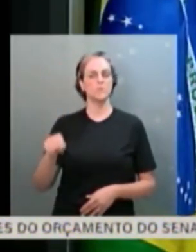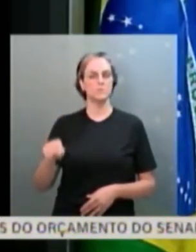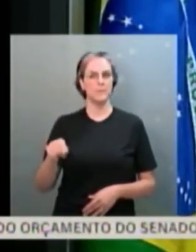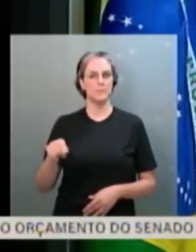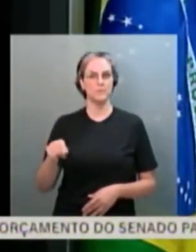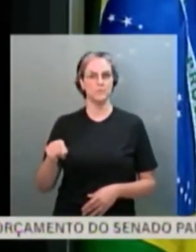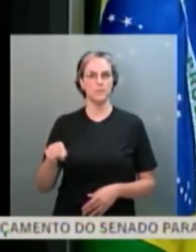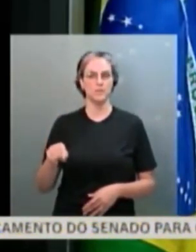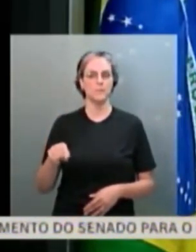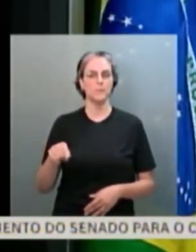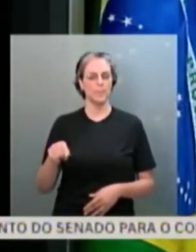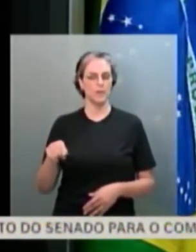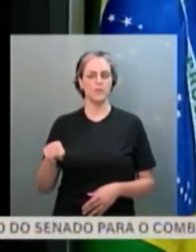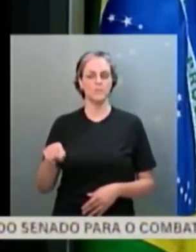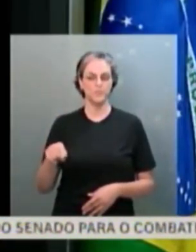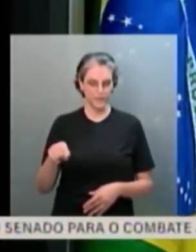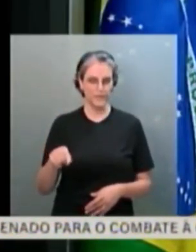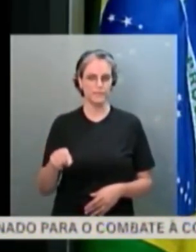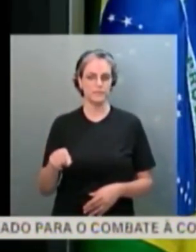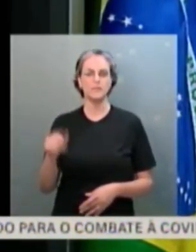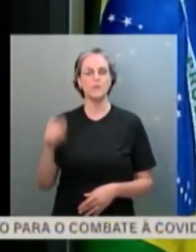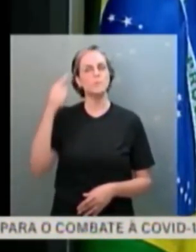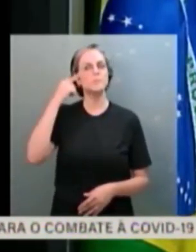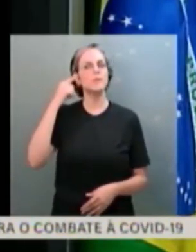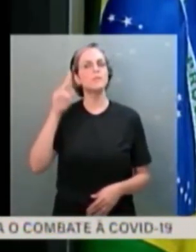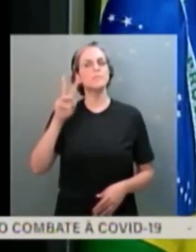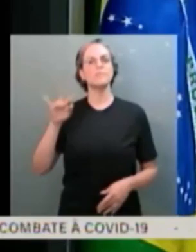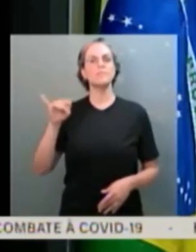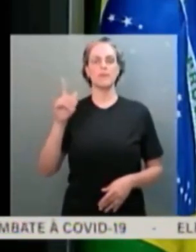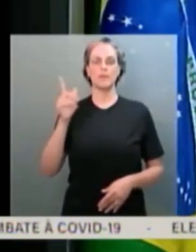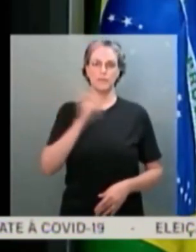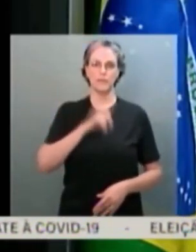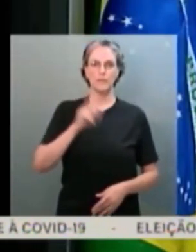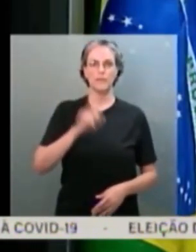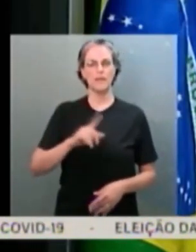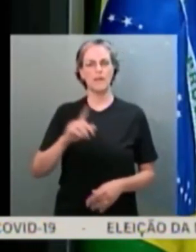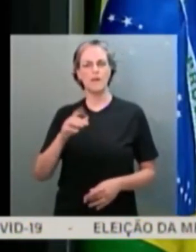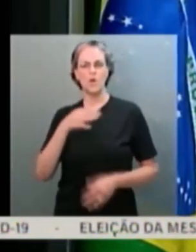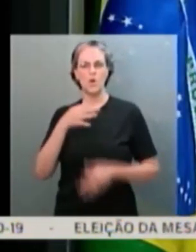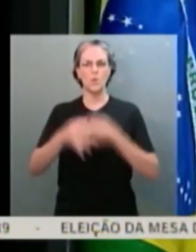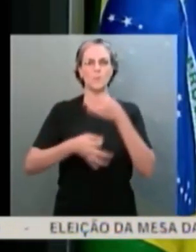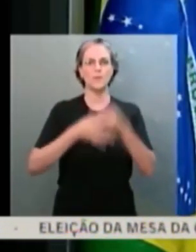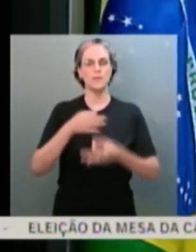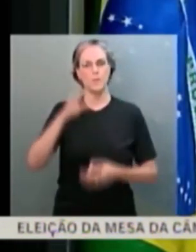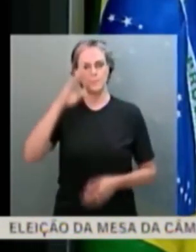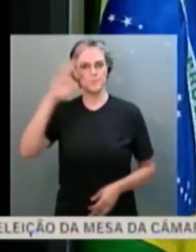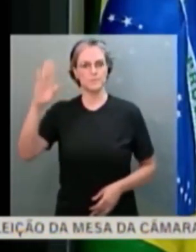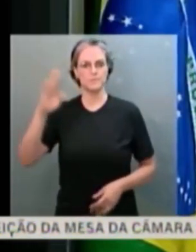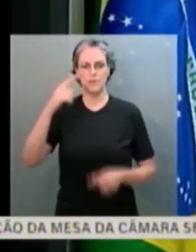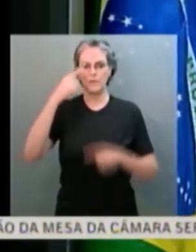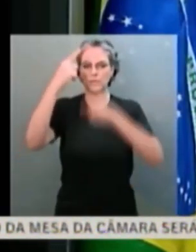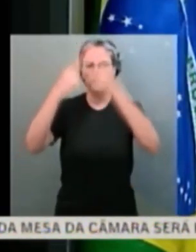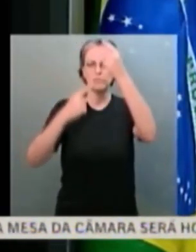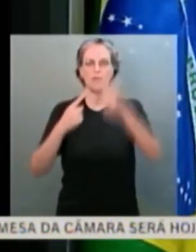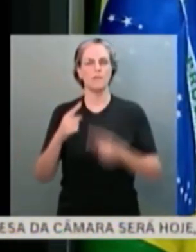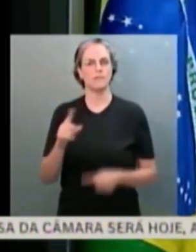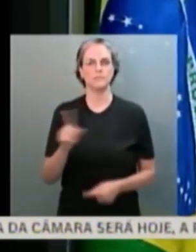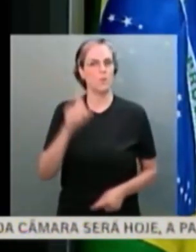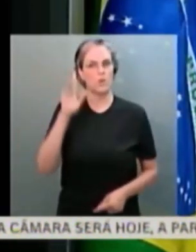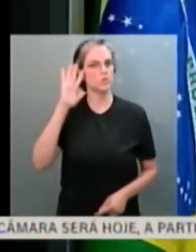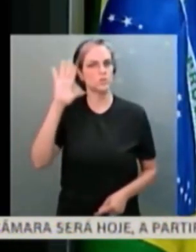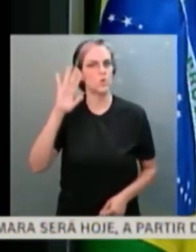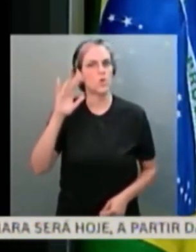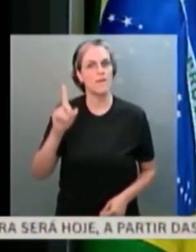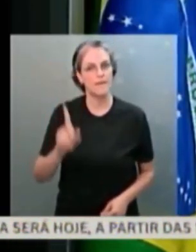ganhar uma eleição na base de princípios e ideias. Não, não é um sonho, é uma